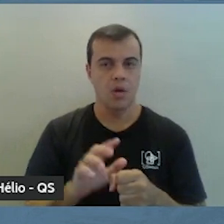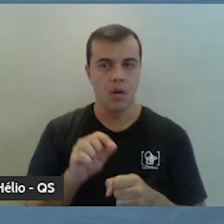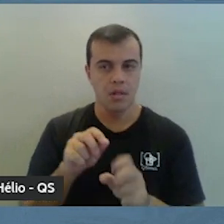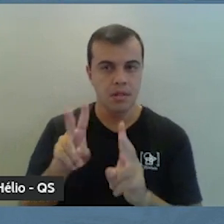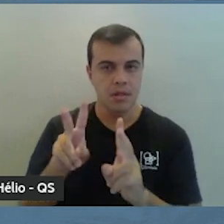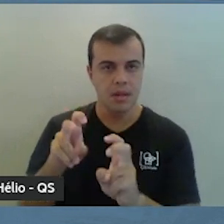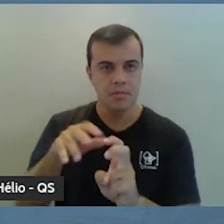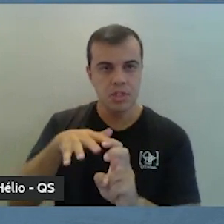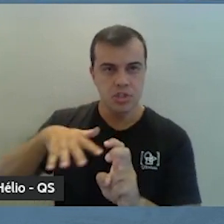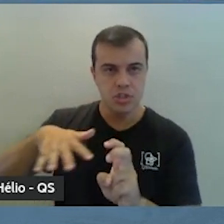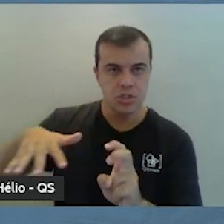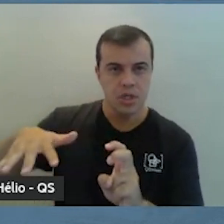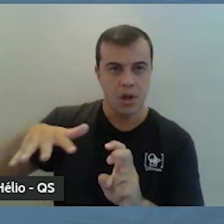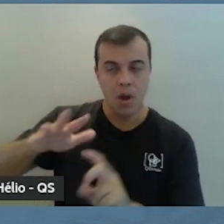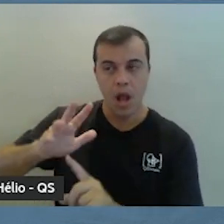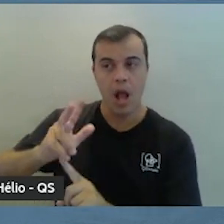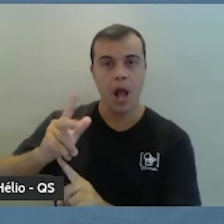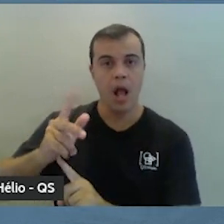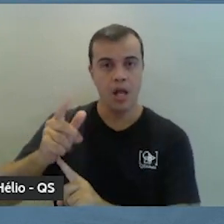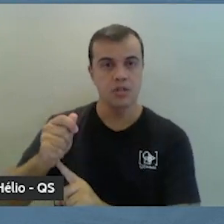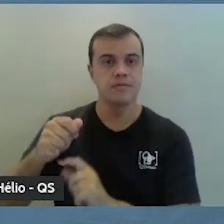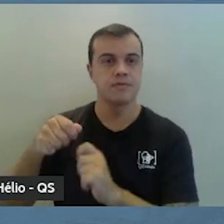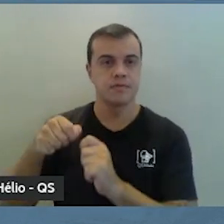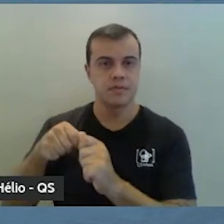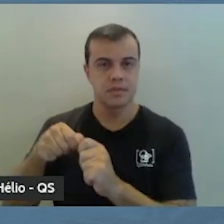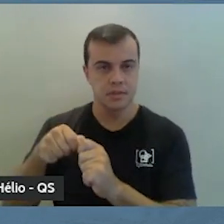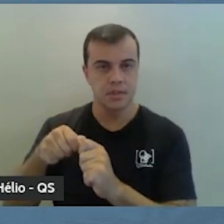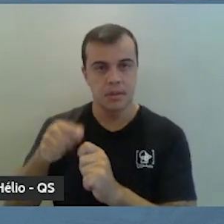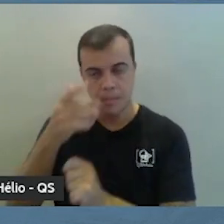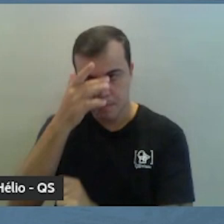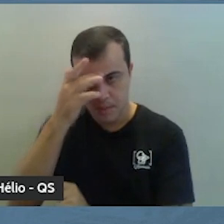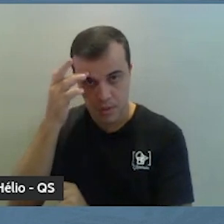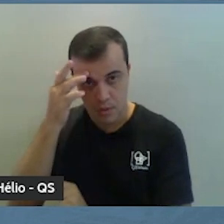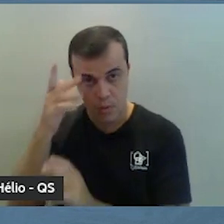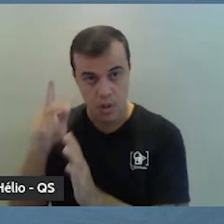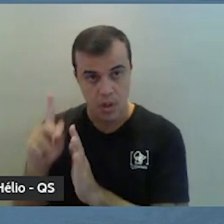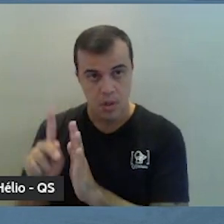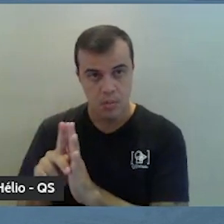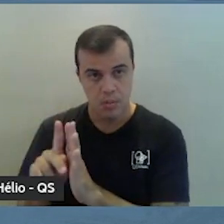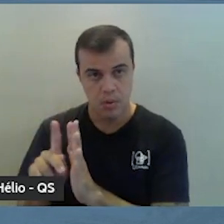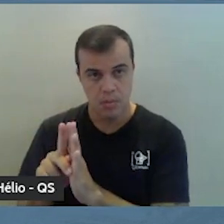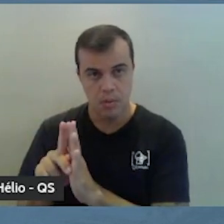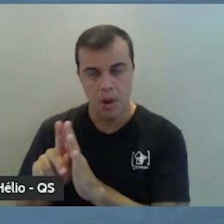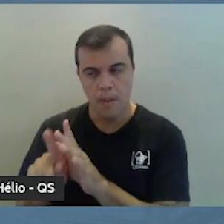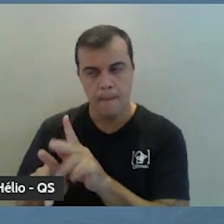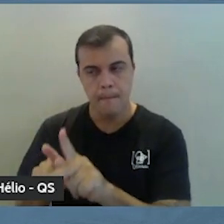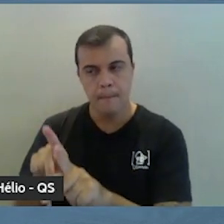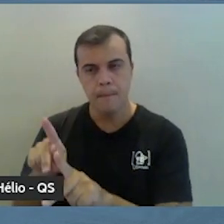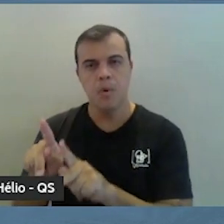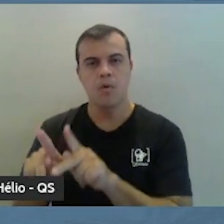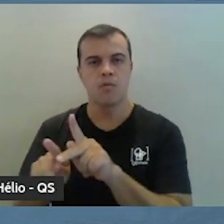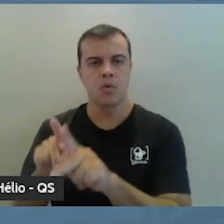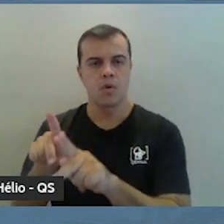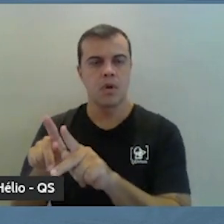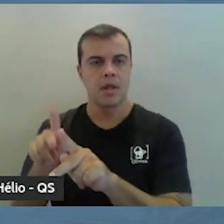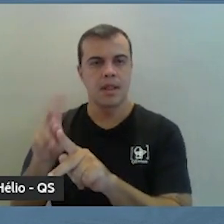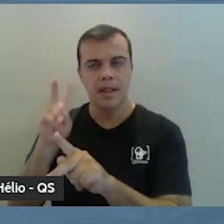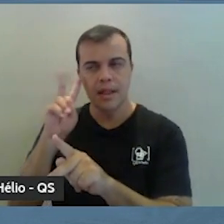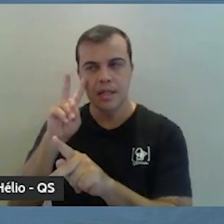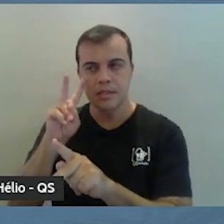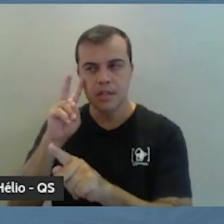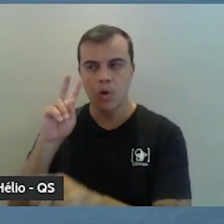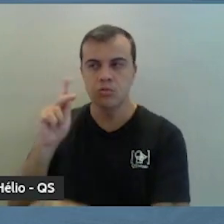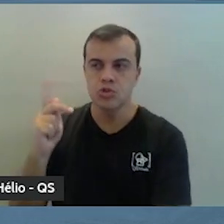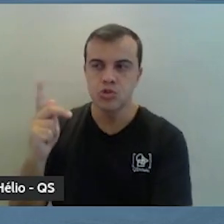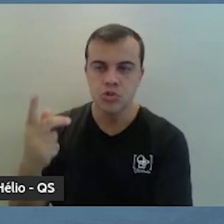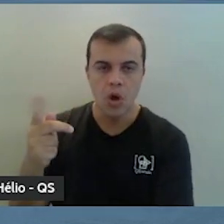campo geral das artes, uma arte feita por quem é de origem popular, de quem é de tradição popular,